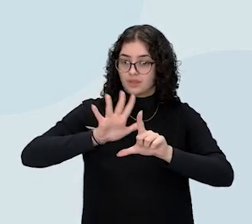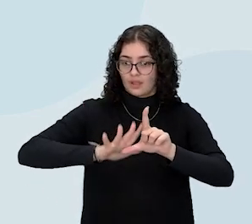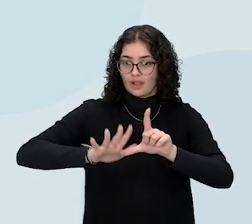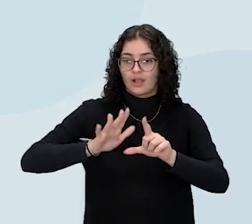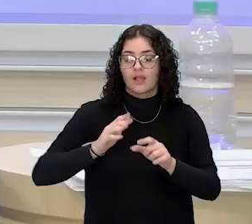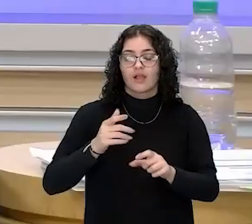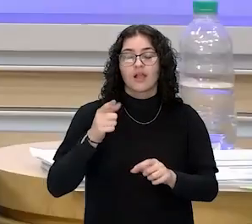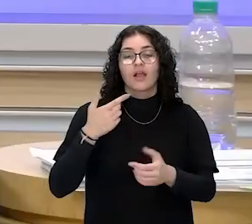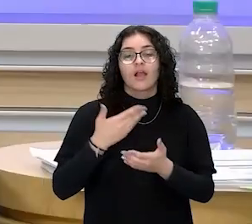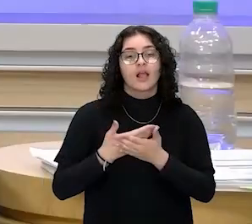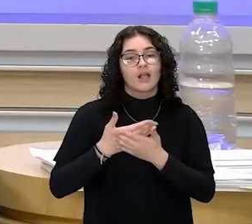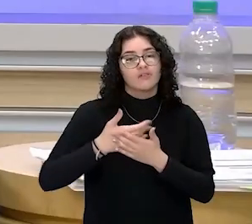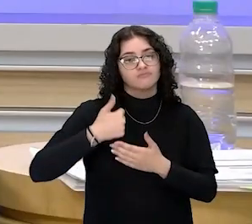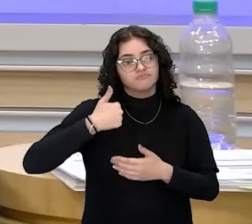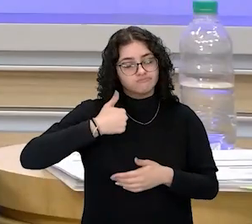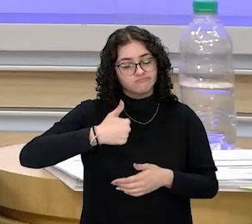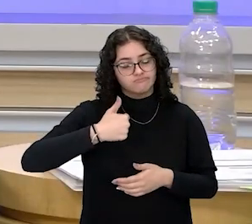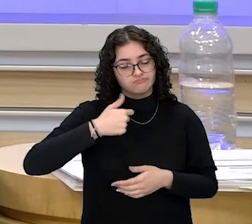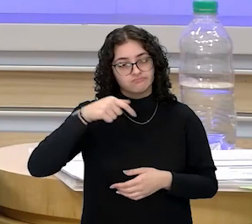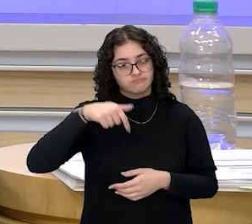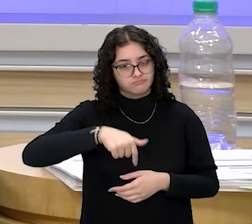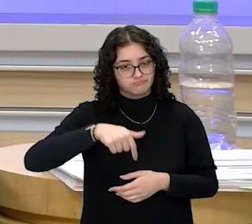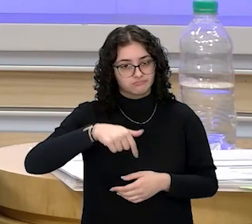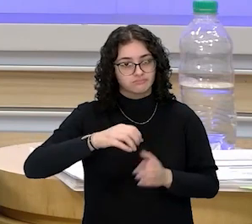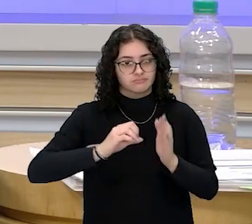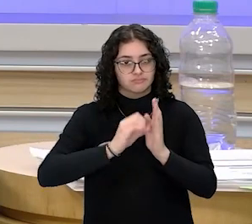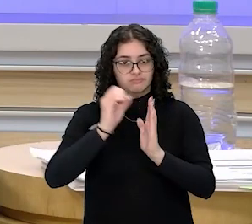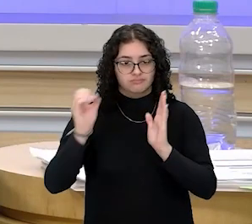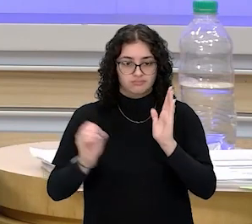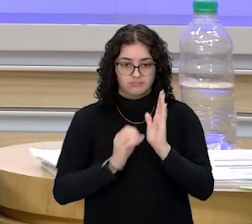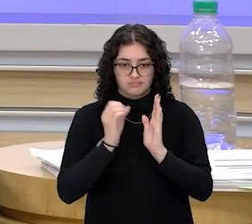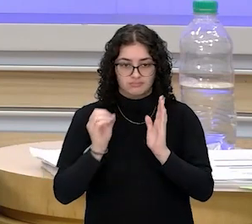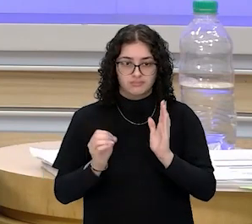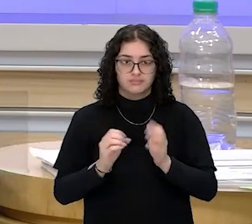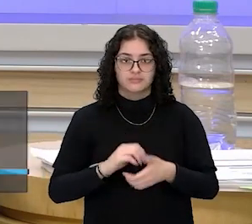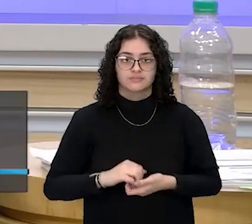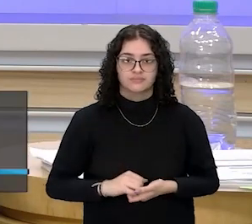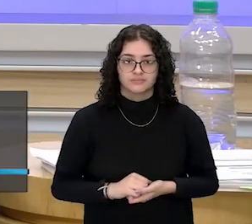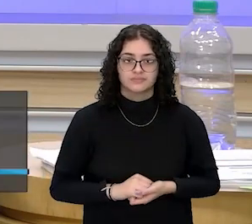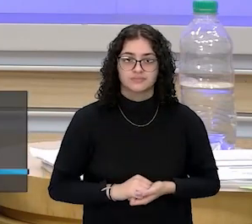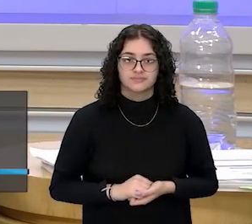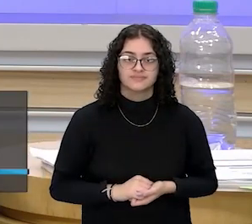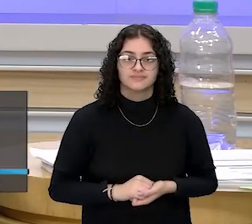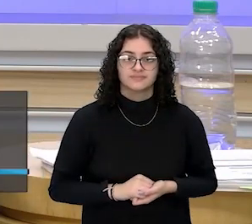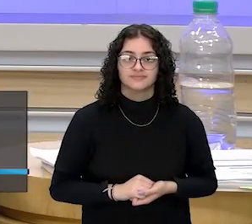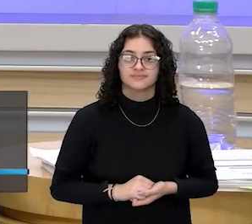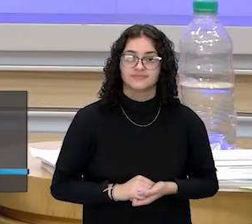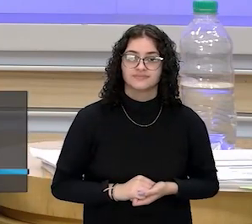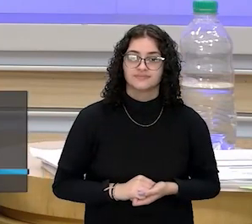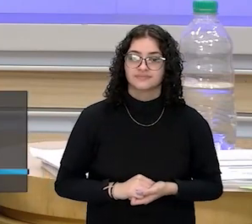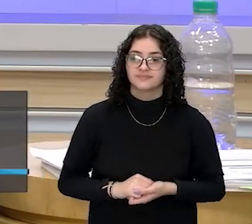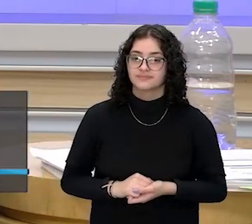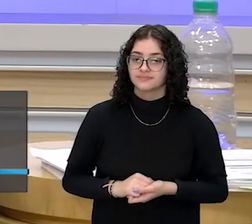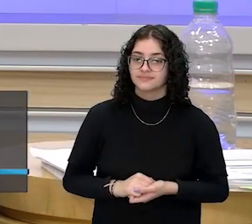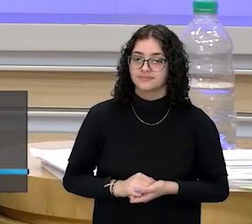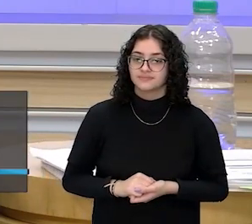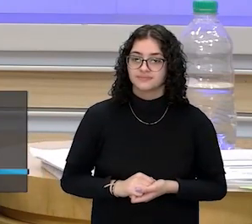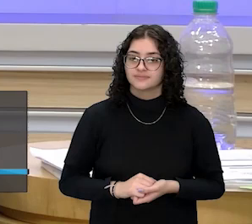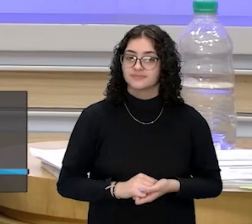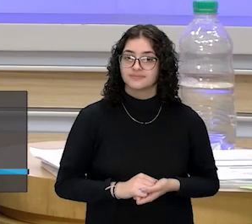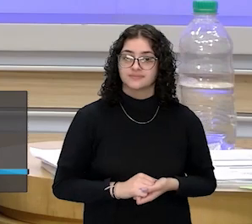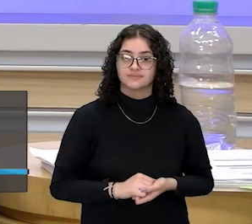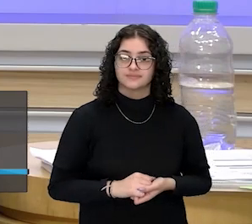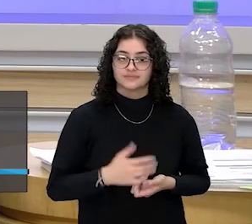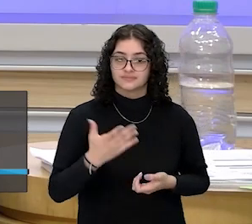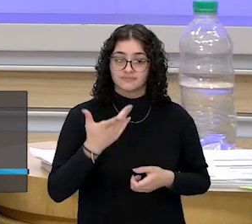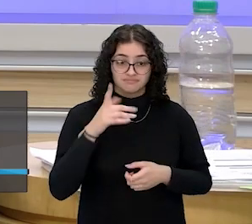aí positivamente as nossas aulas aqui do Centro de Mídias. Bom, e então, agora que se você não pegou, pausa